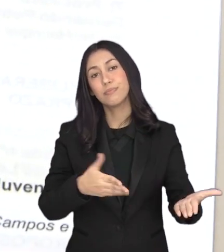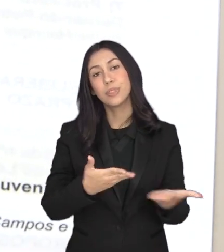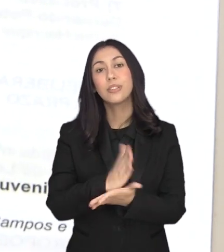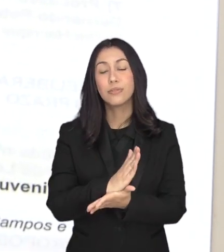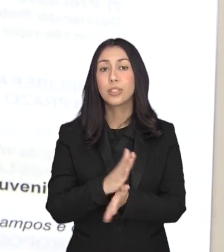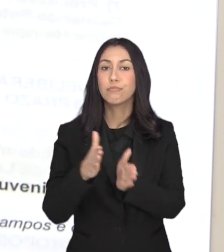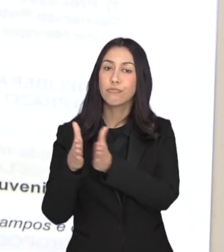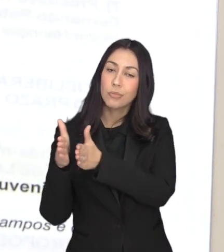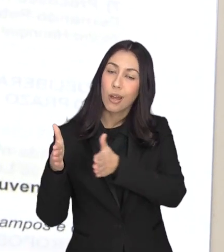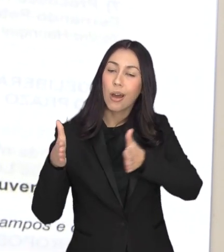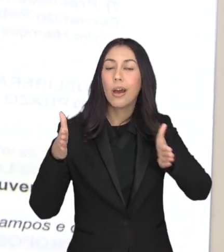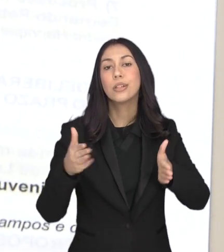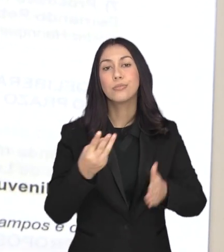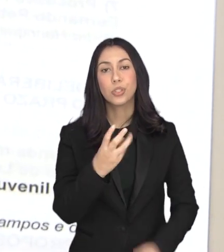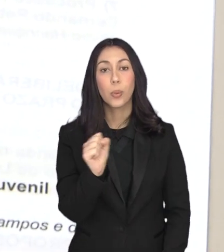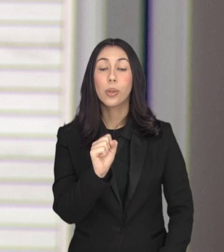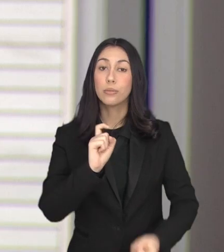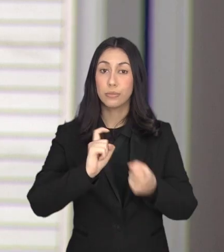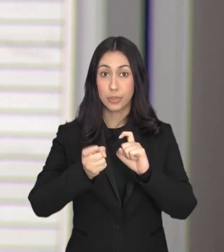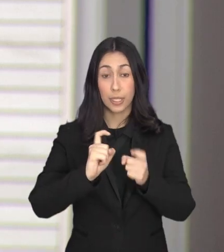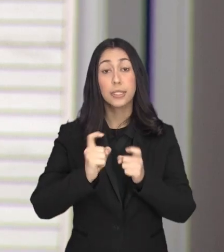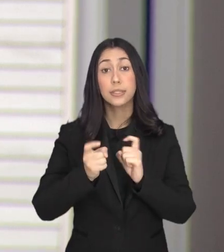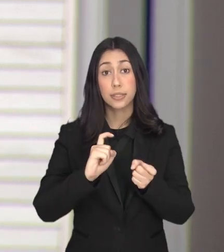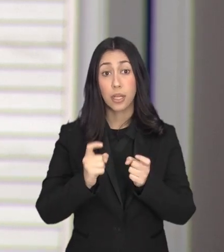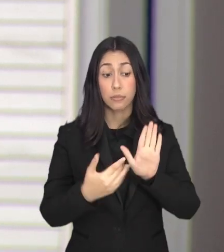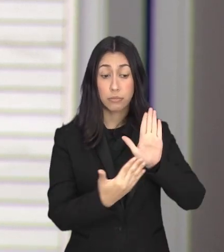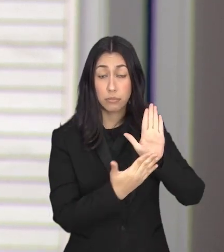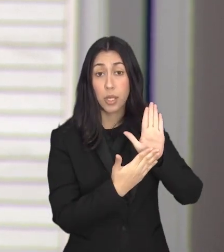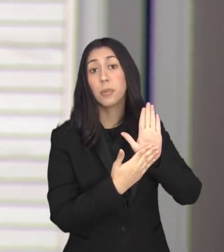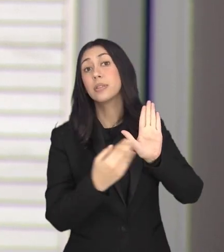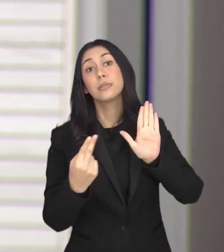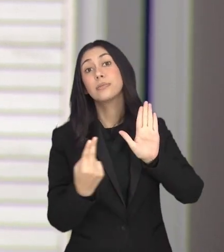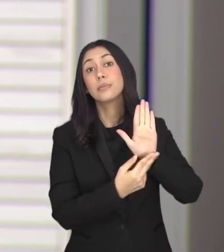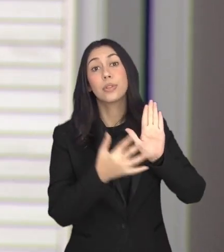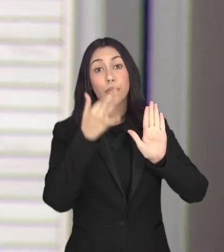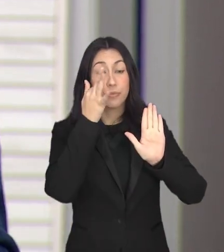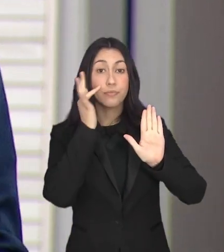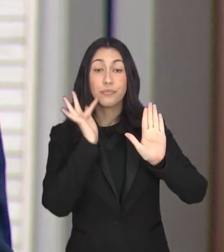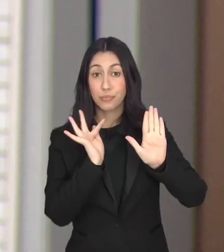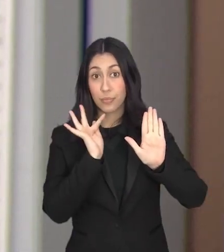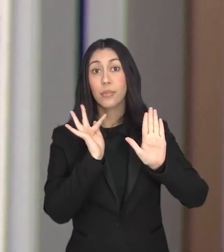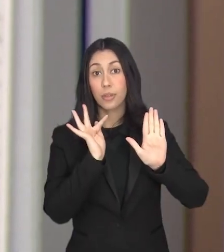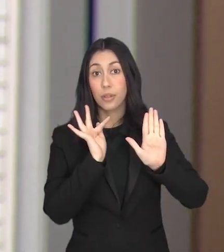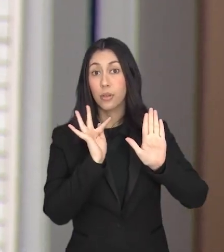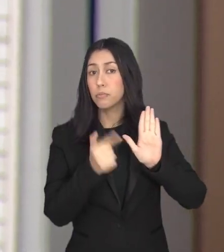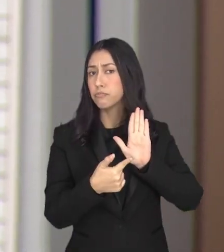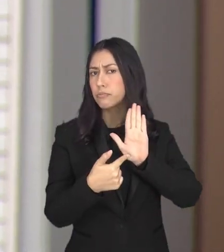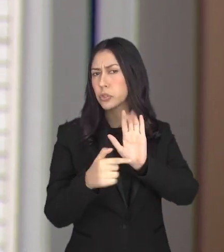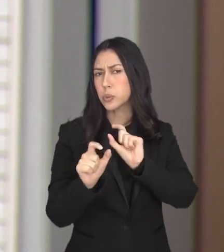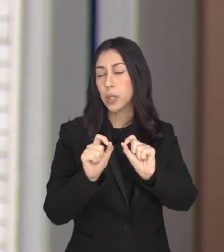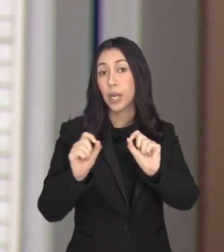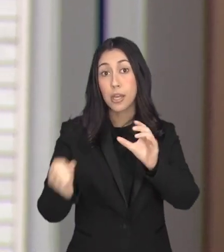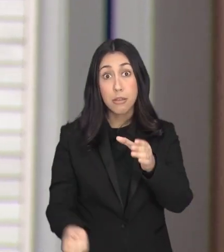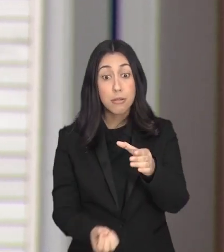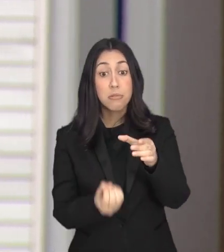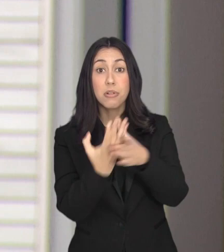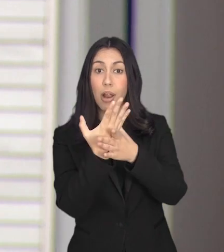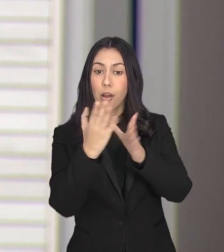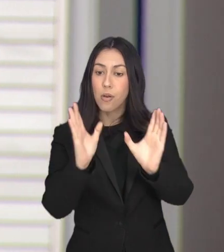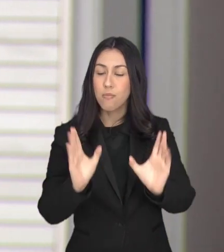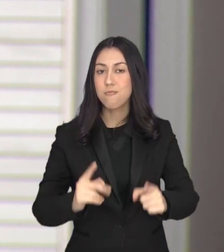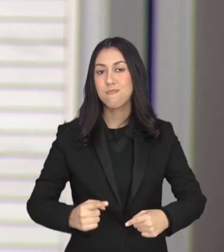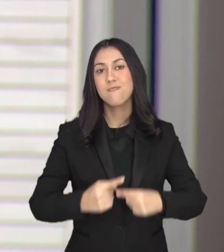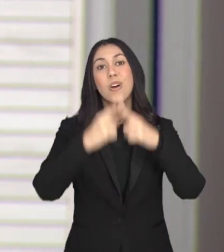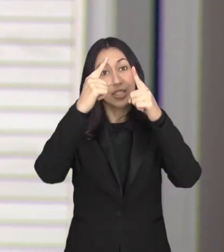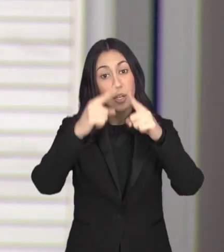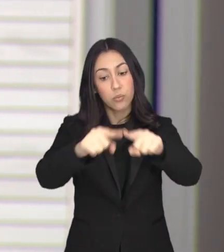durante a 38ª sessão do ano. Uma das propostas, de autoria do vereador Fabião Zagueiro, vai criar na cidade competições